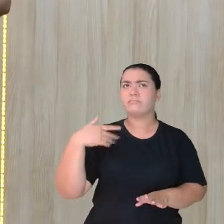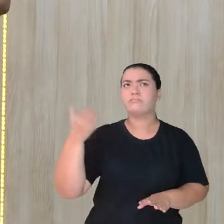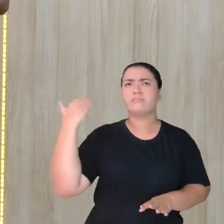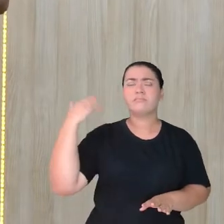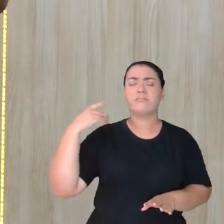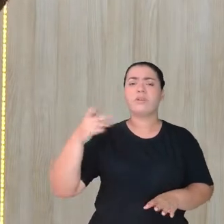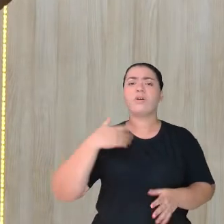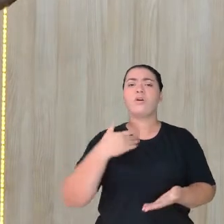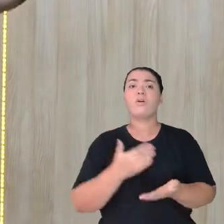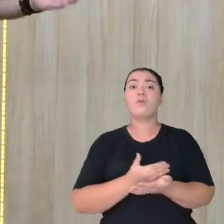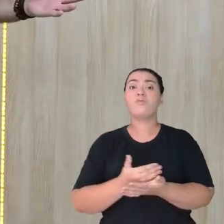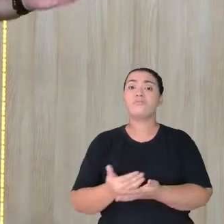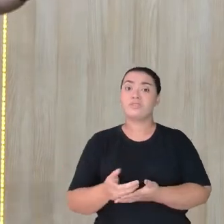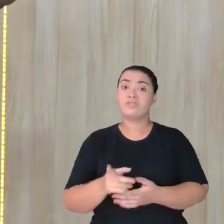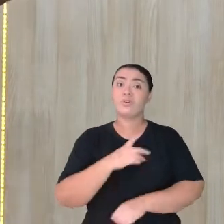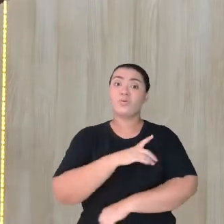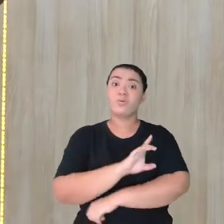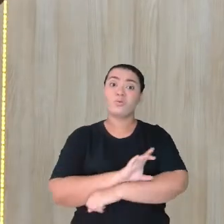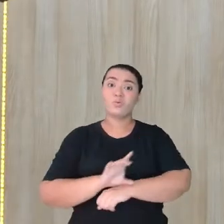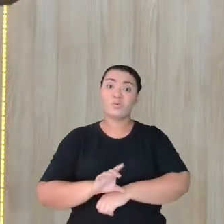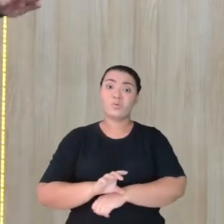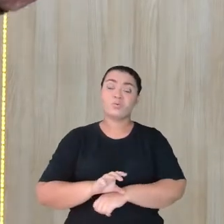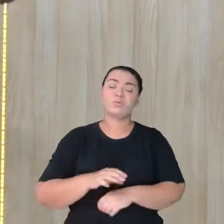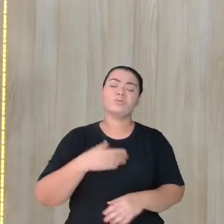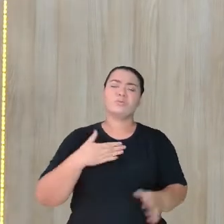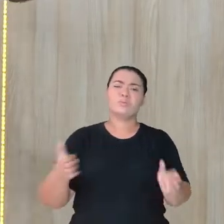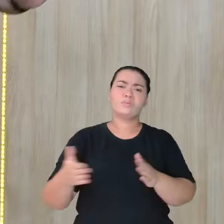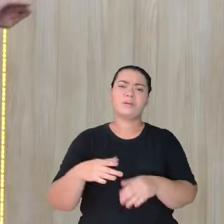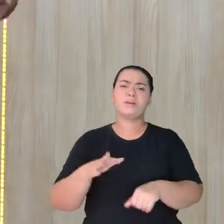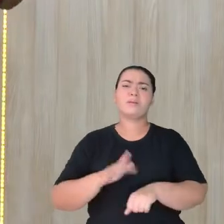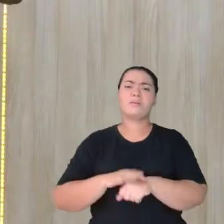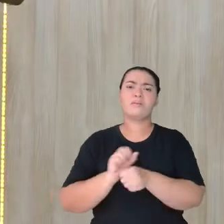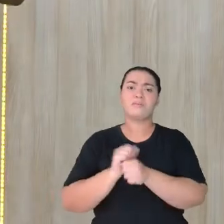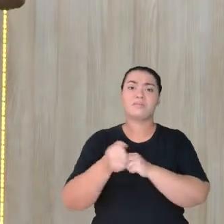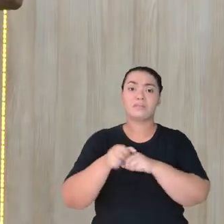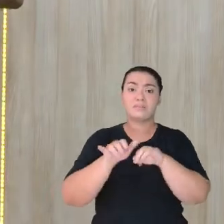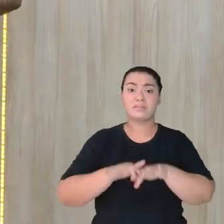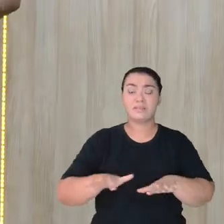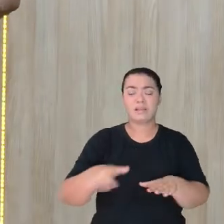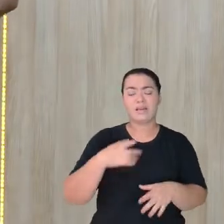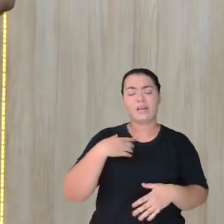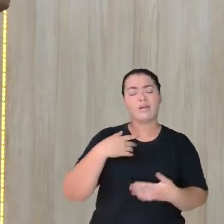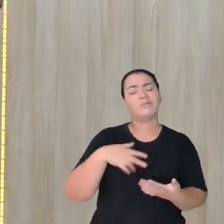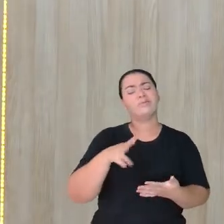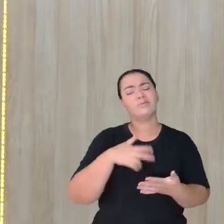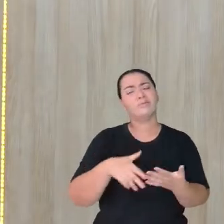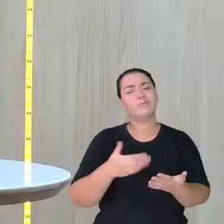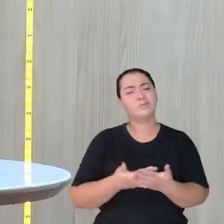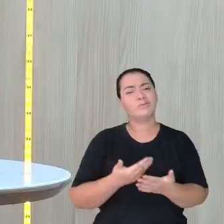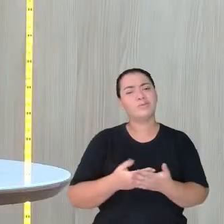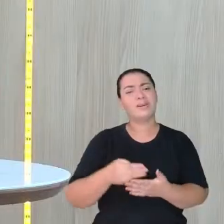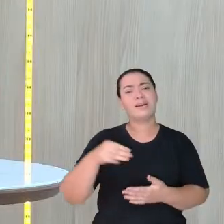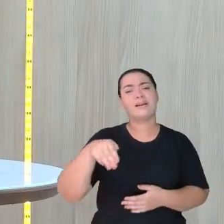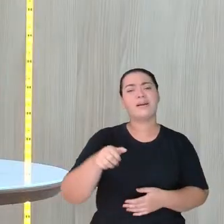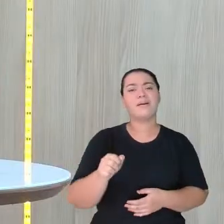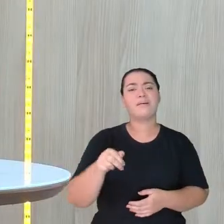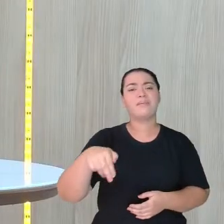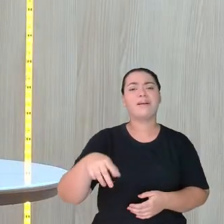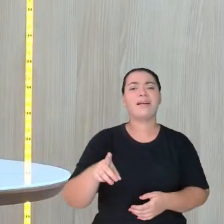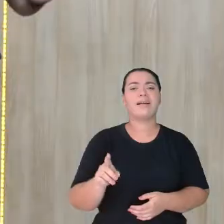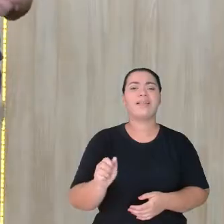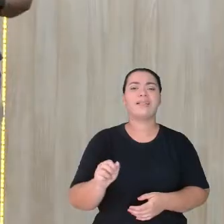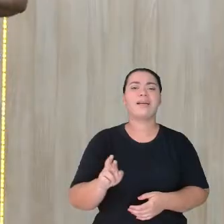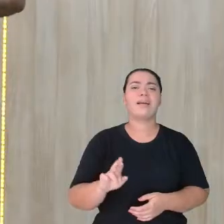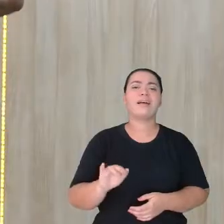um curso de mandarim. Eu estava na pandemia, todo mundo em casa, eu comecei a assistir umas aulas. É muita invenção, né? De chinês, tá vendo? Não